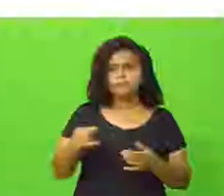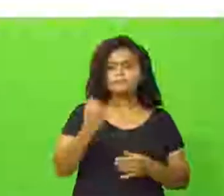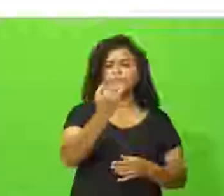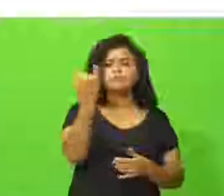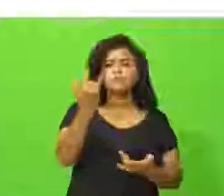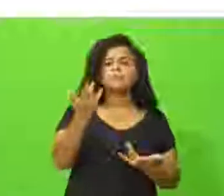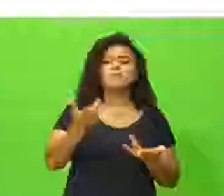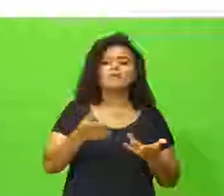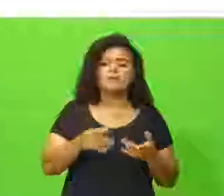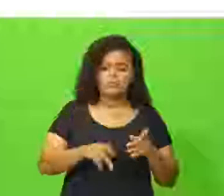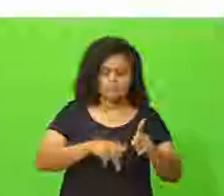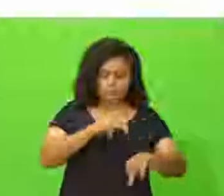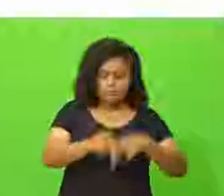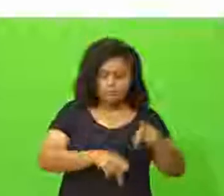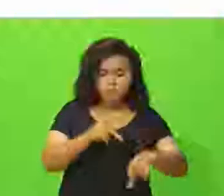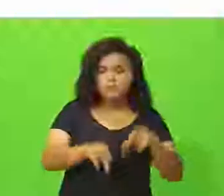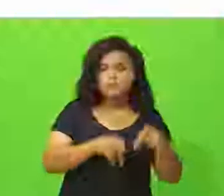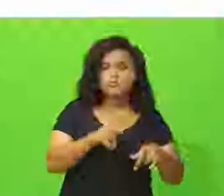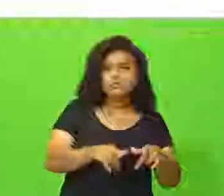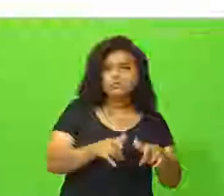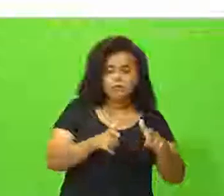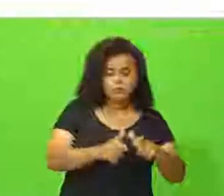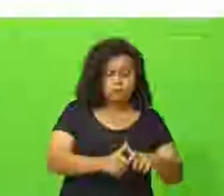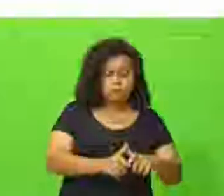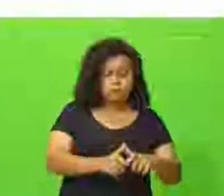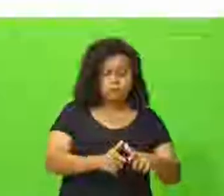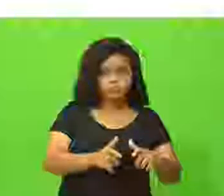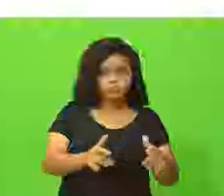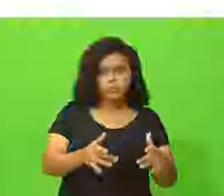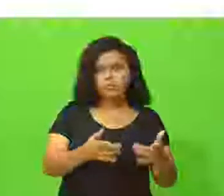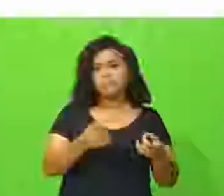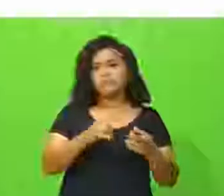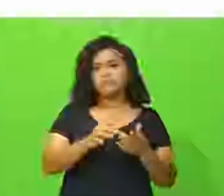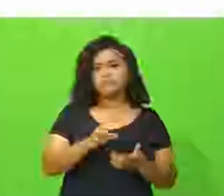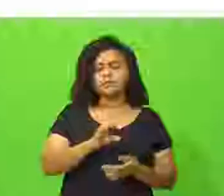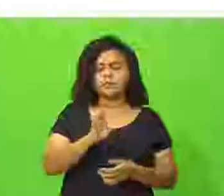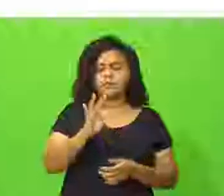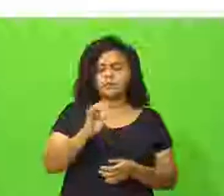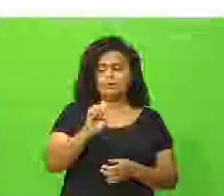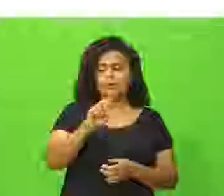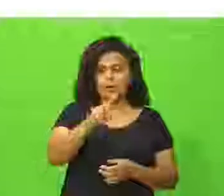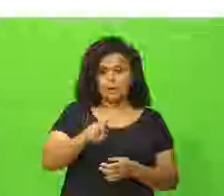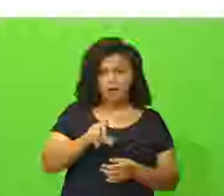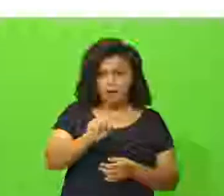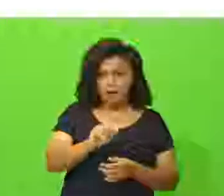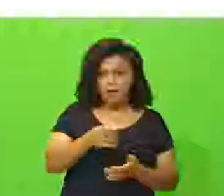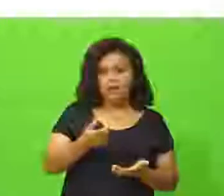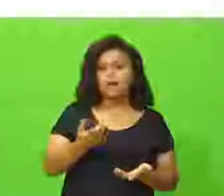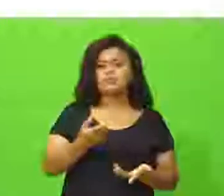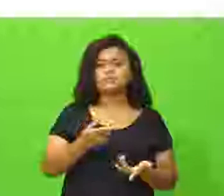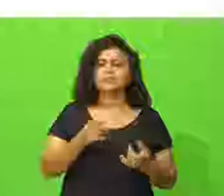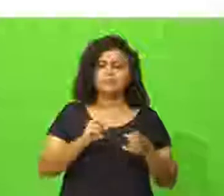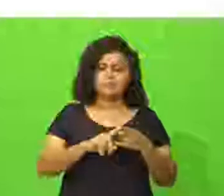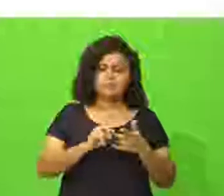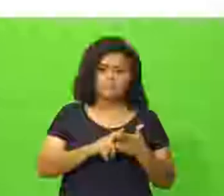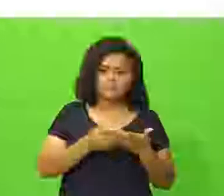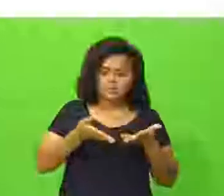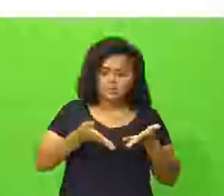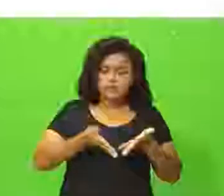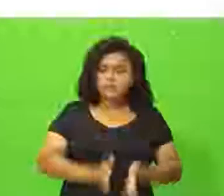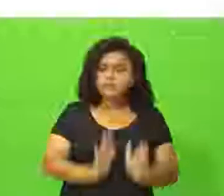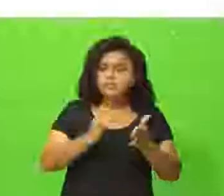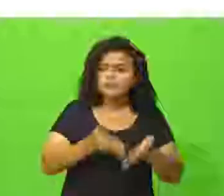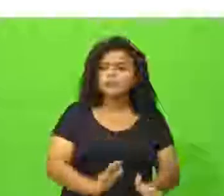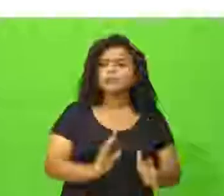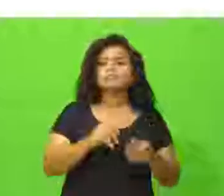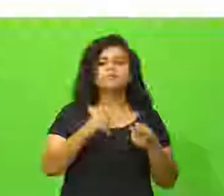o aumento do número das taxas de natalidade e mortalidade. Como assim,